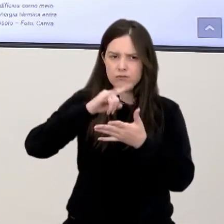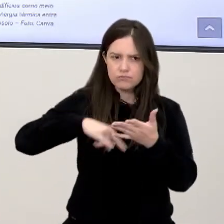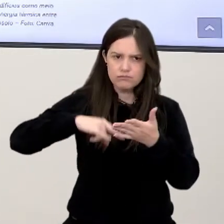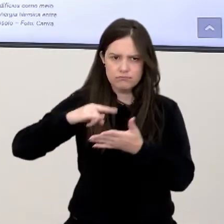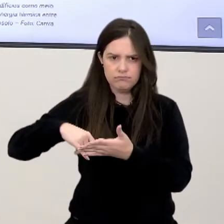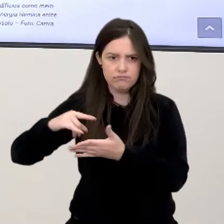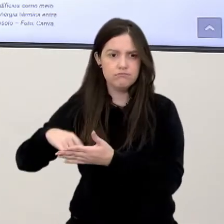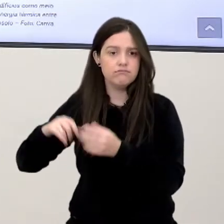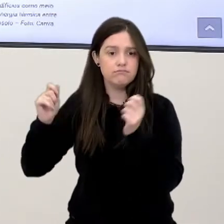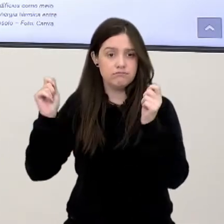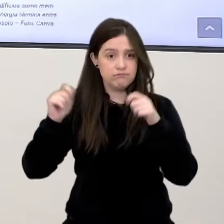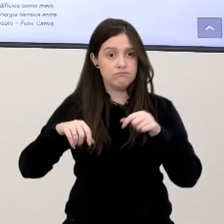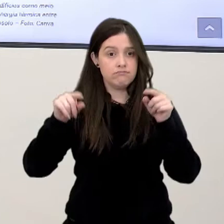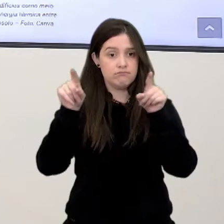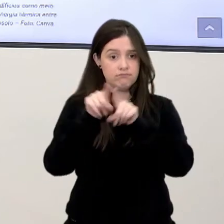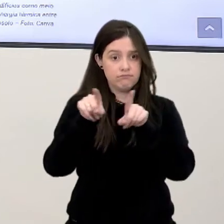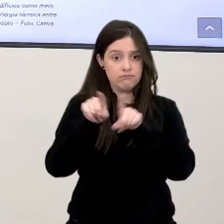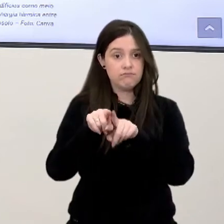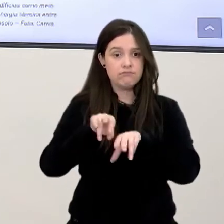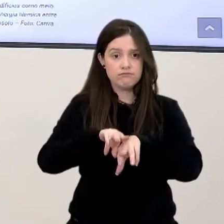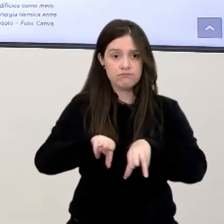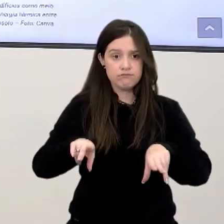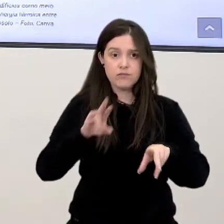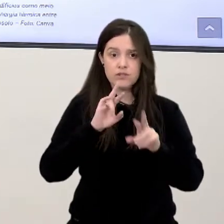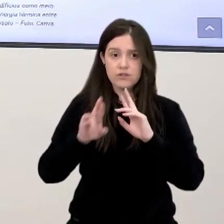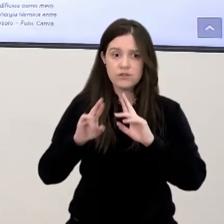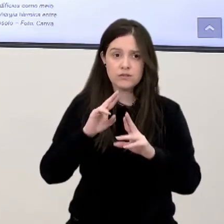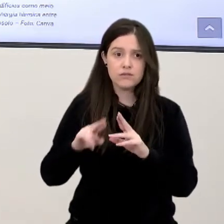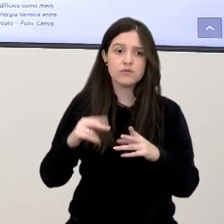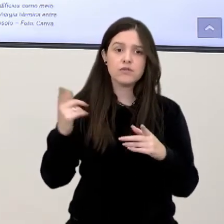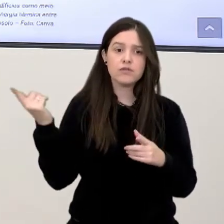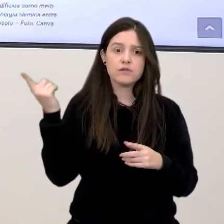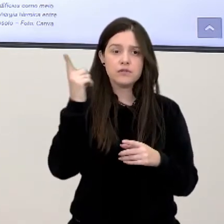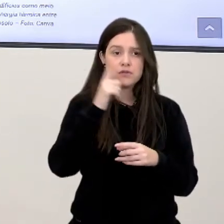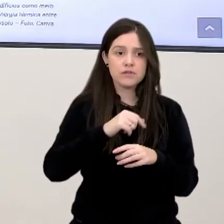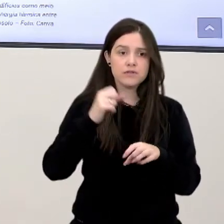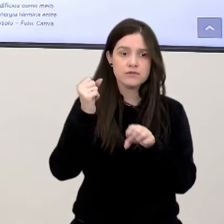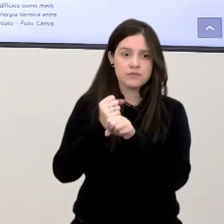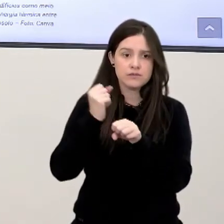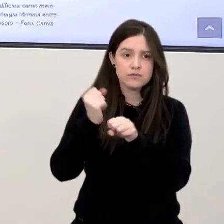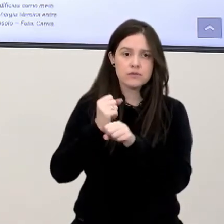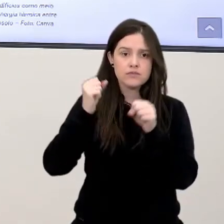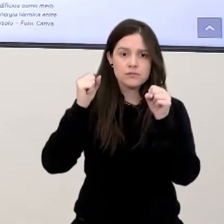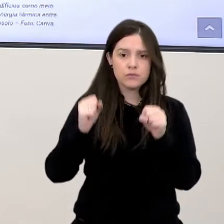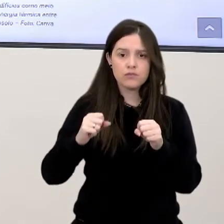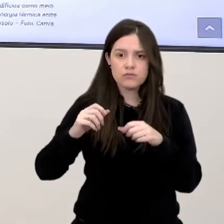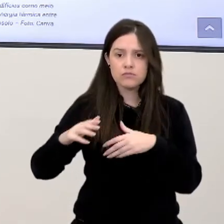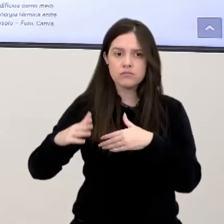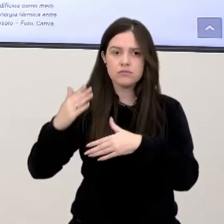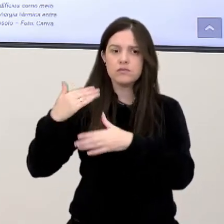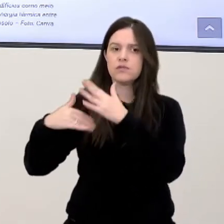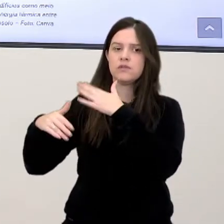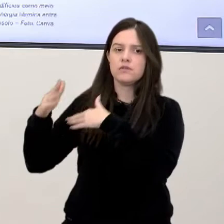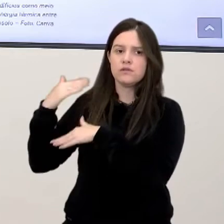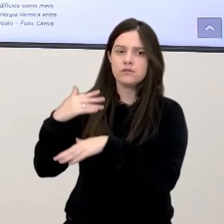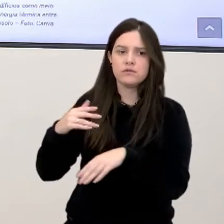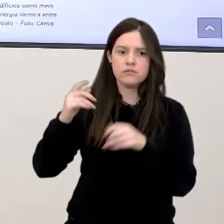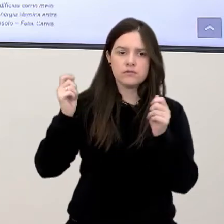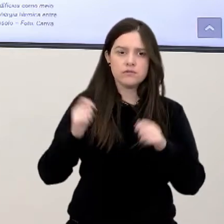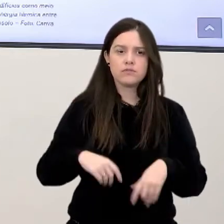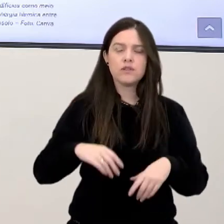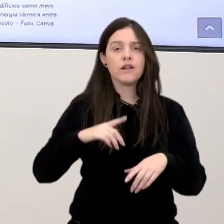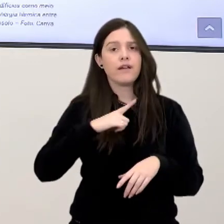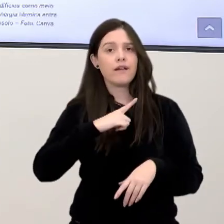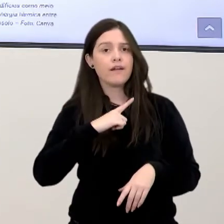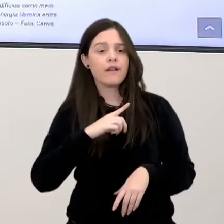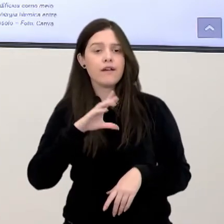pouquinho sobre essa notícia, mas é uma curiosidade, né? Então, quando a gente vai construir um protótipo, a gente vai atrás de informações se já tem no mercado,